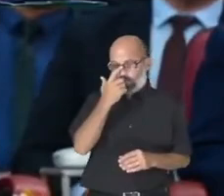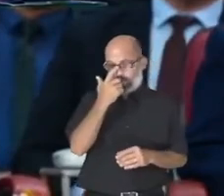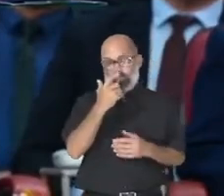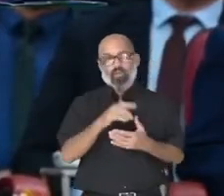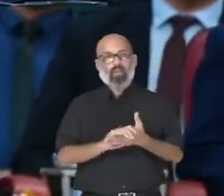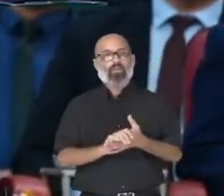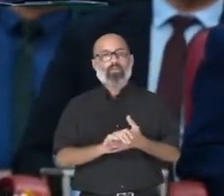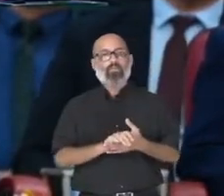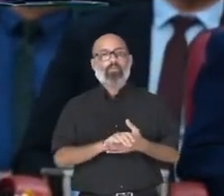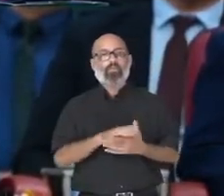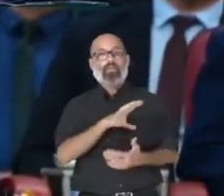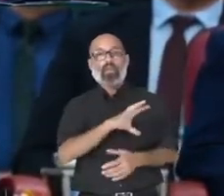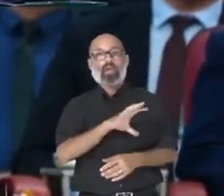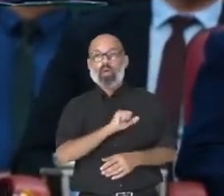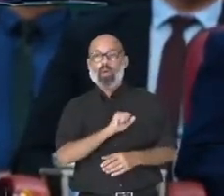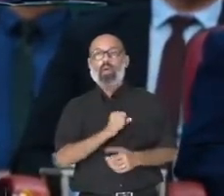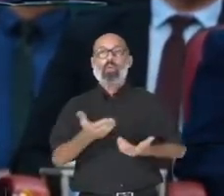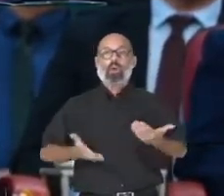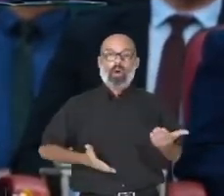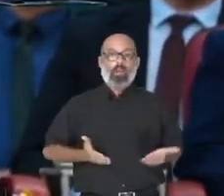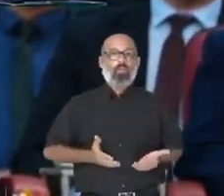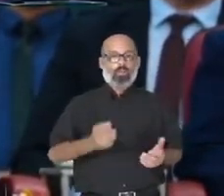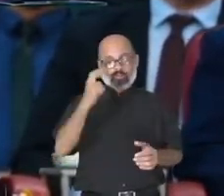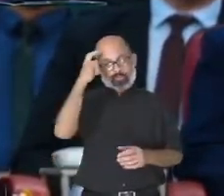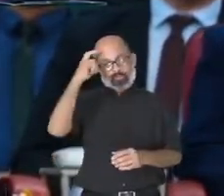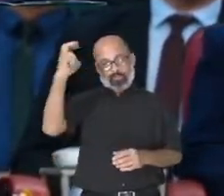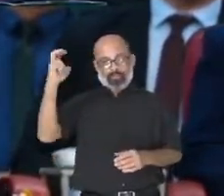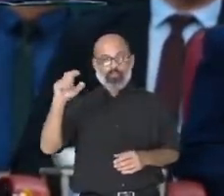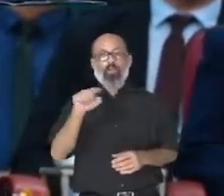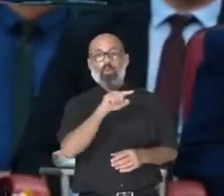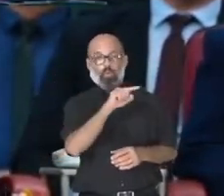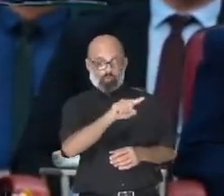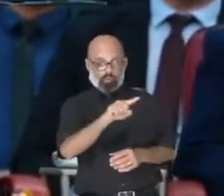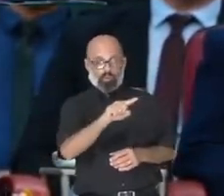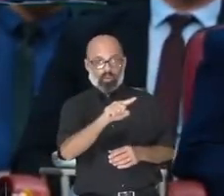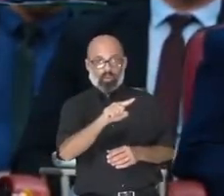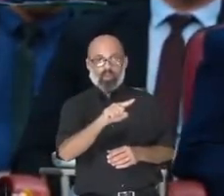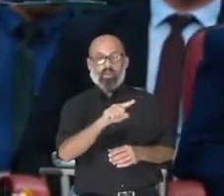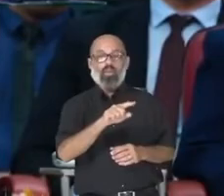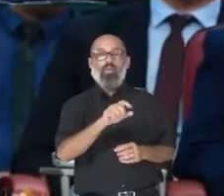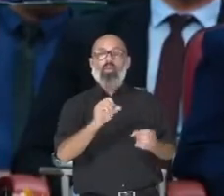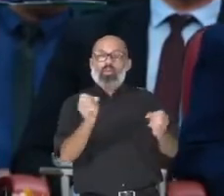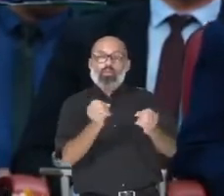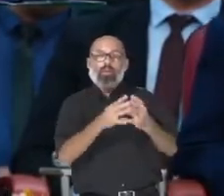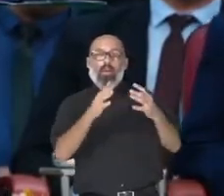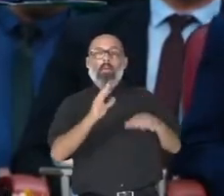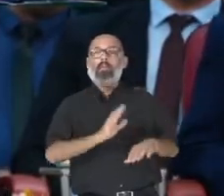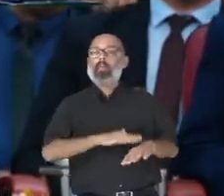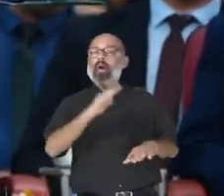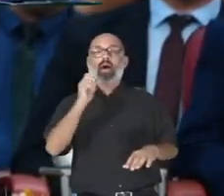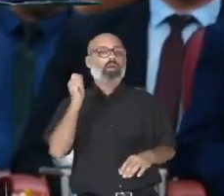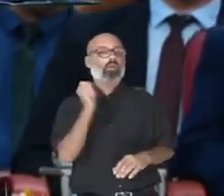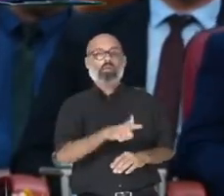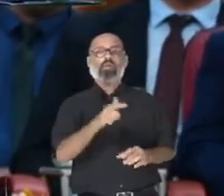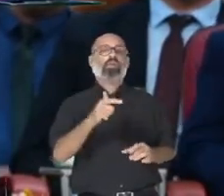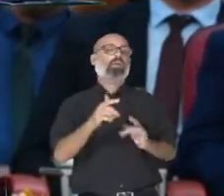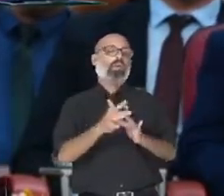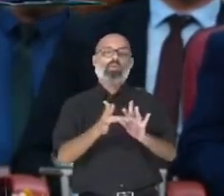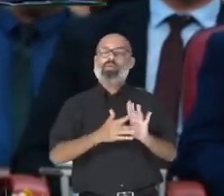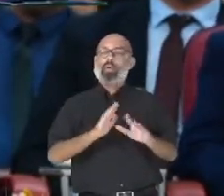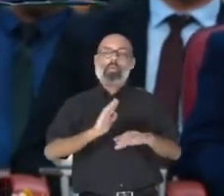Eu amo crente inteligente, vou falar de novo. Vocês farão as obras que eu faço, mas vocês farão